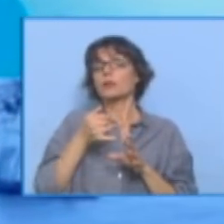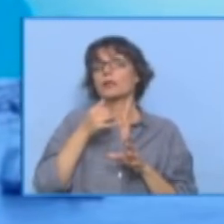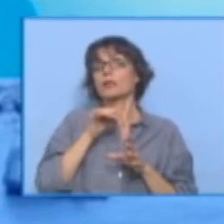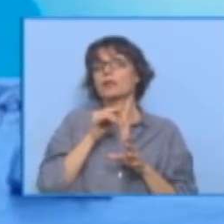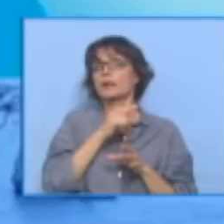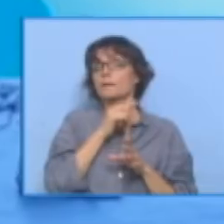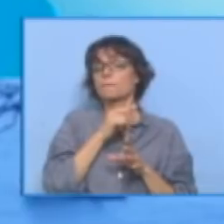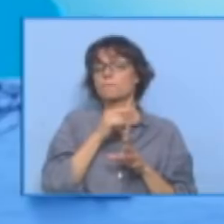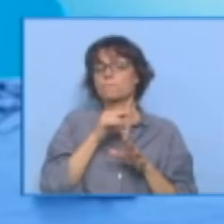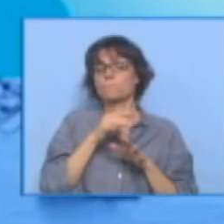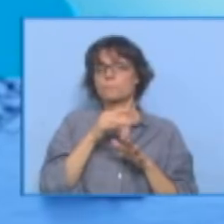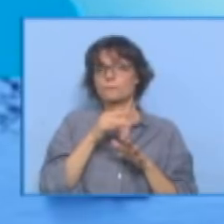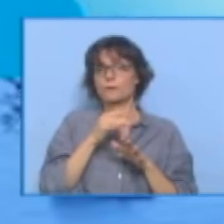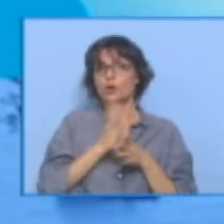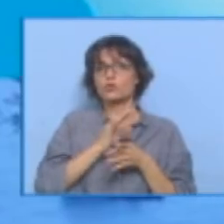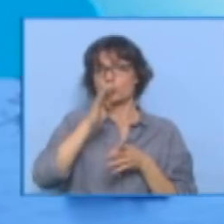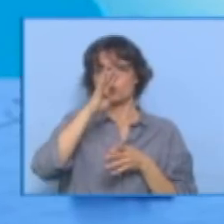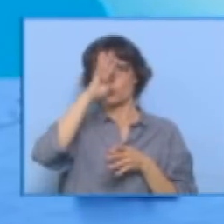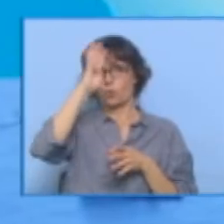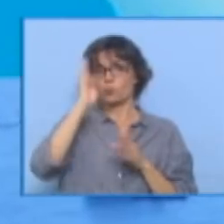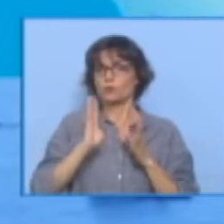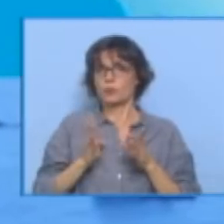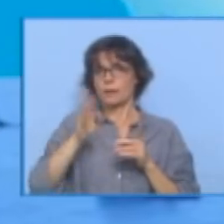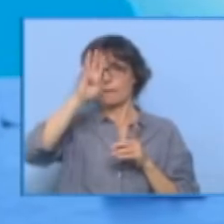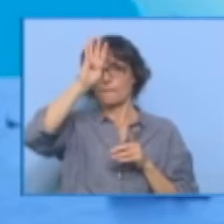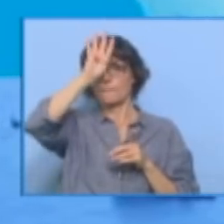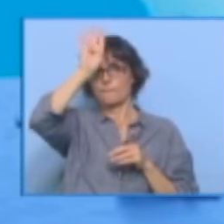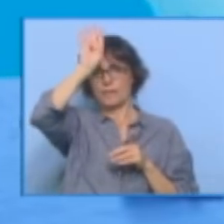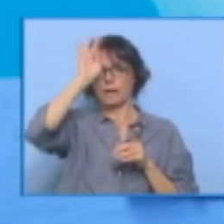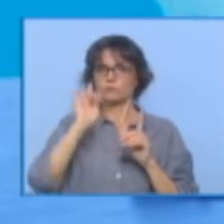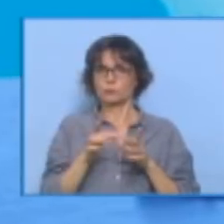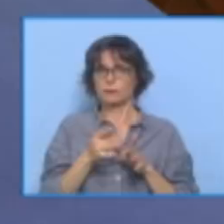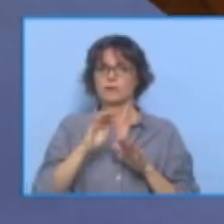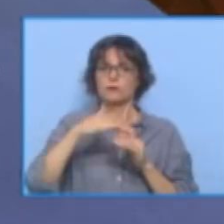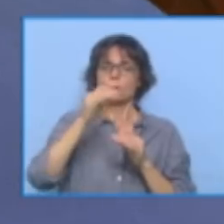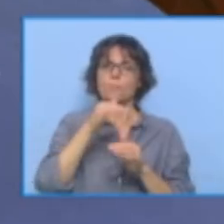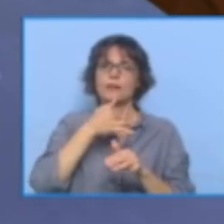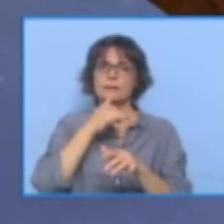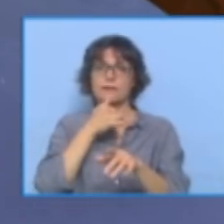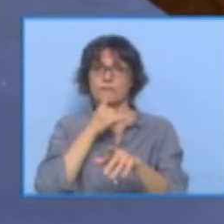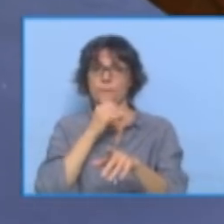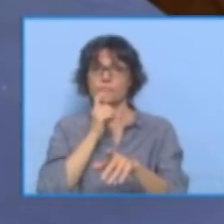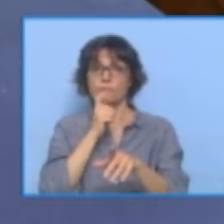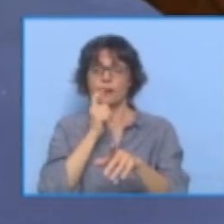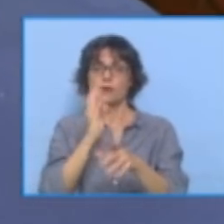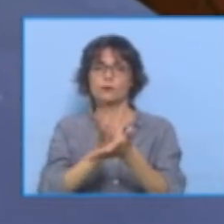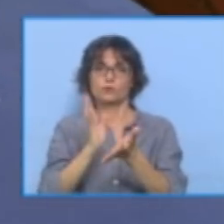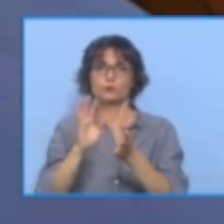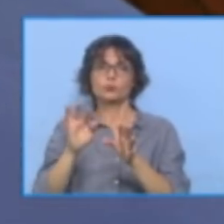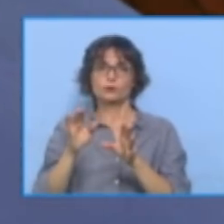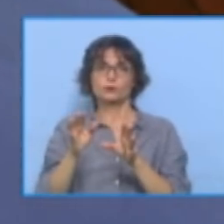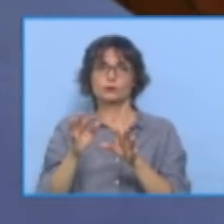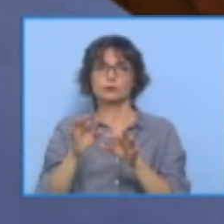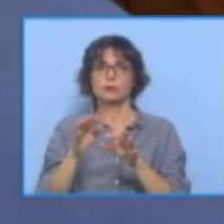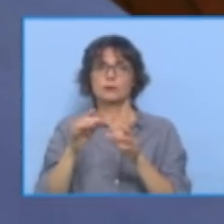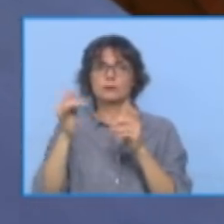Verde, sem esta participação dos jovens. Existe uma parceria prévia com as escolas, dos locais, normalmente 2 a 3 escolas, creio, por